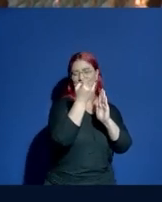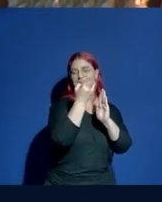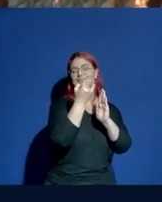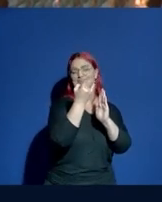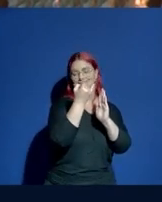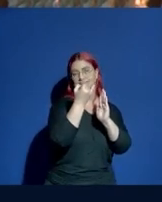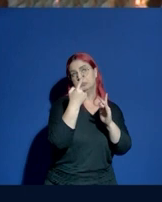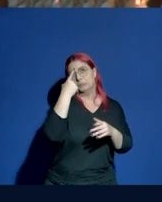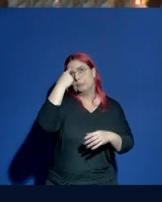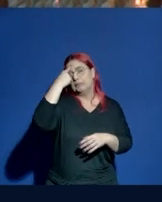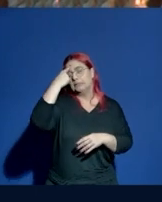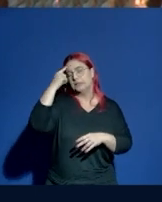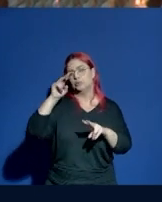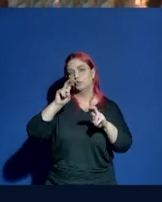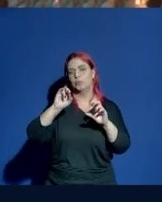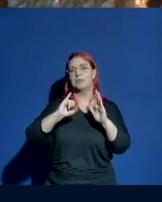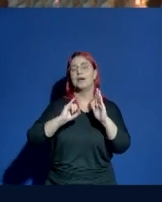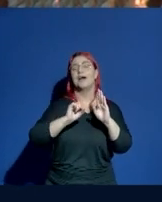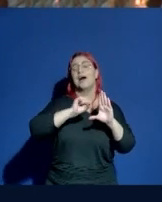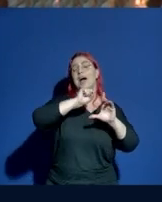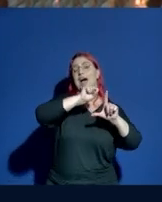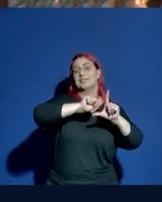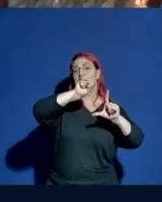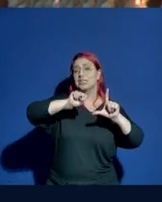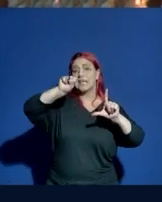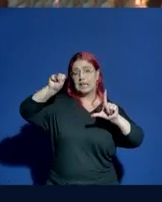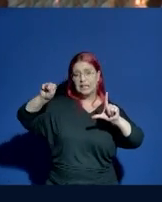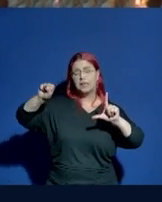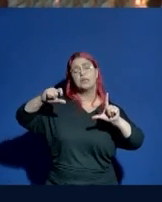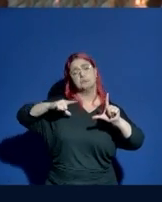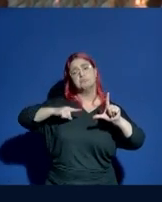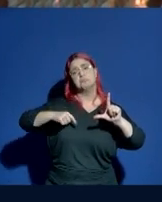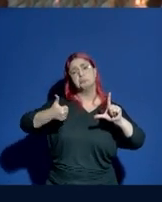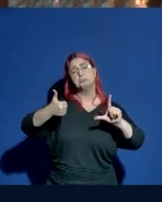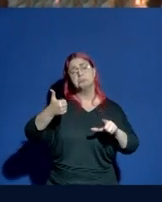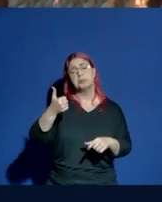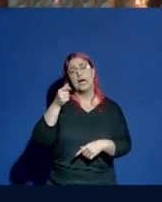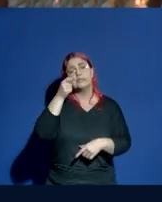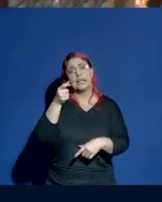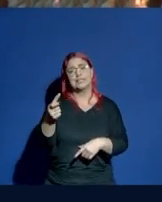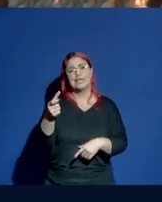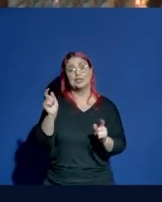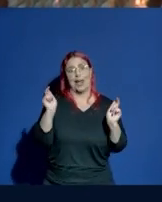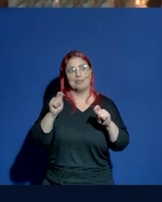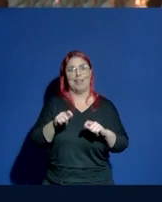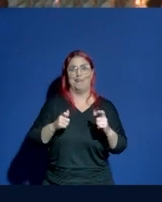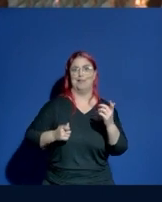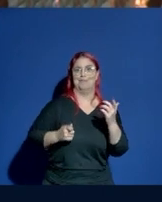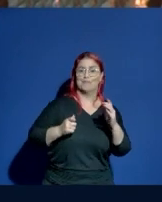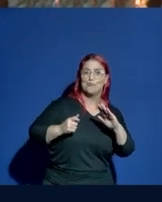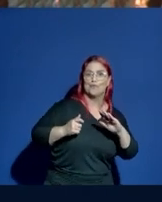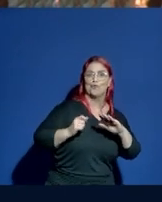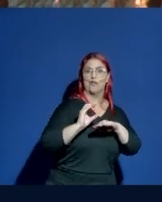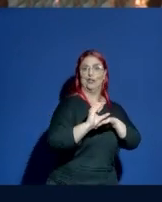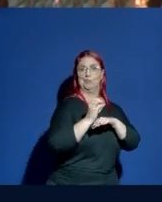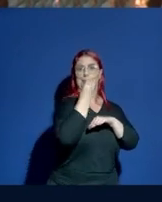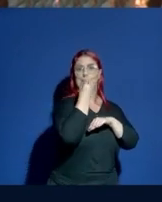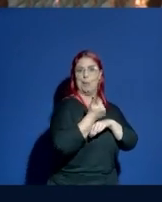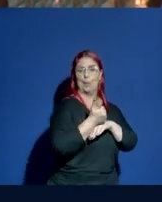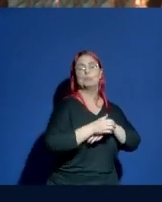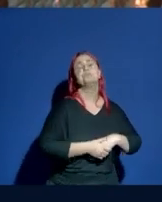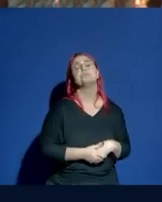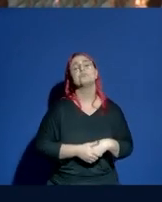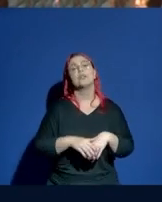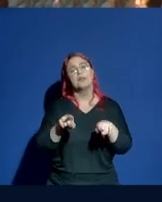em relação a taxa SELIC tava muito tava compensando tava muito interessante Então isso se tornava um investimento muito atrativo e